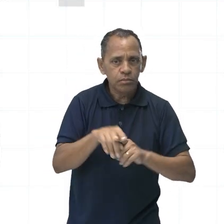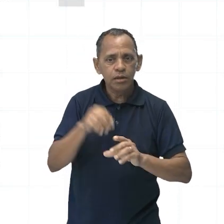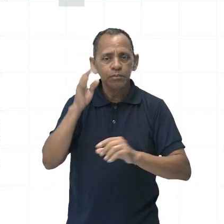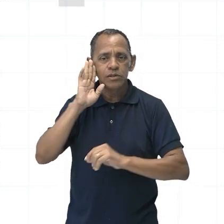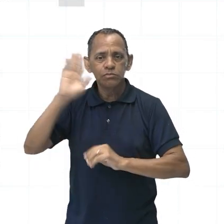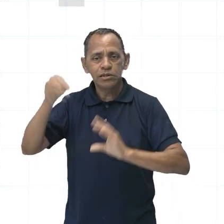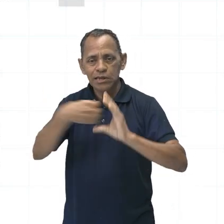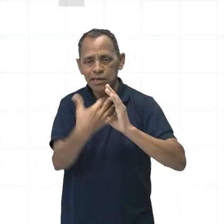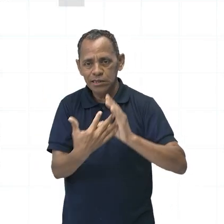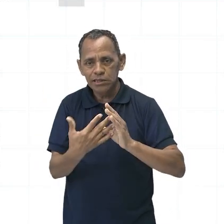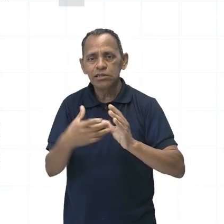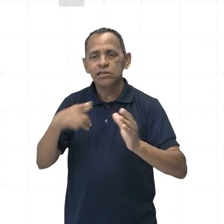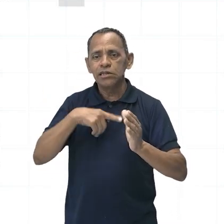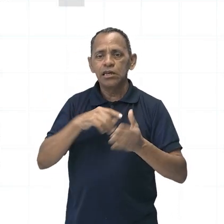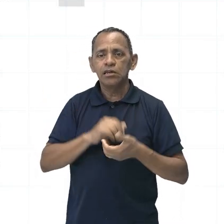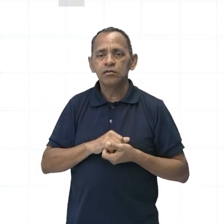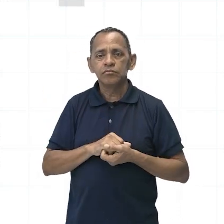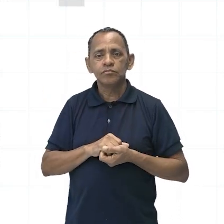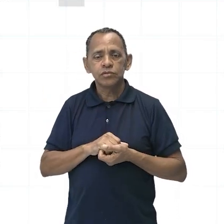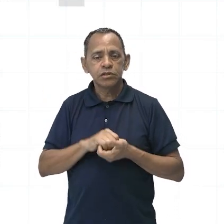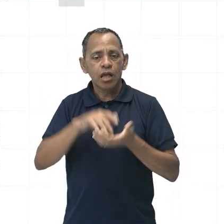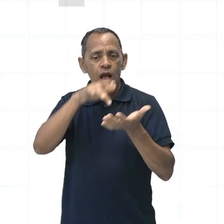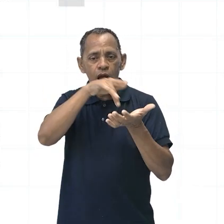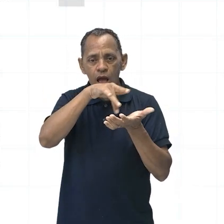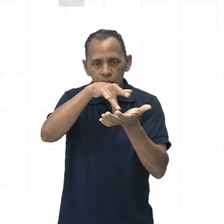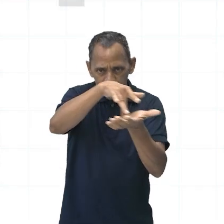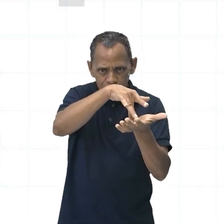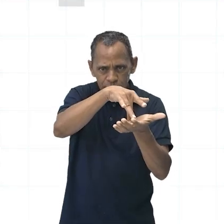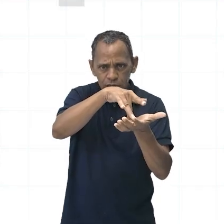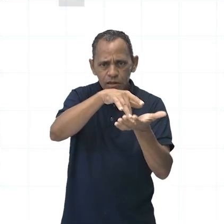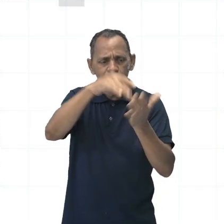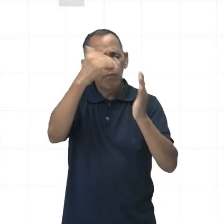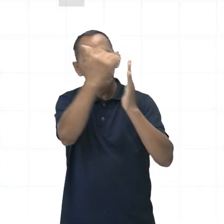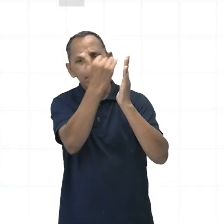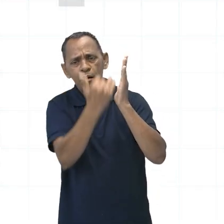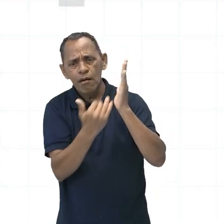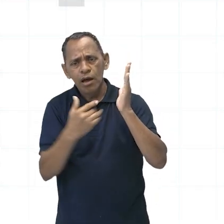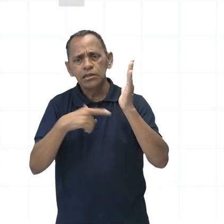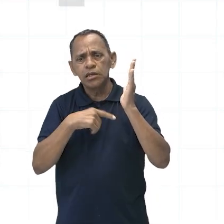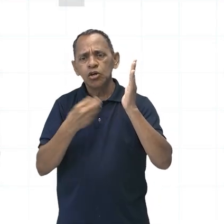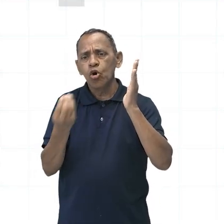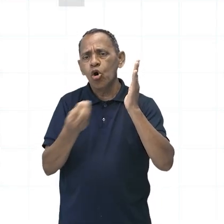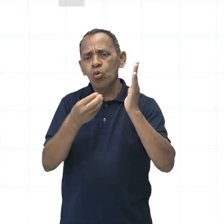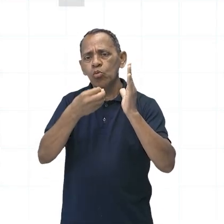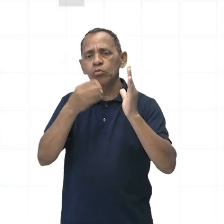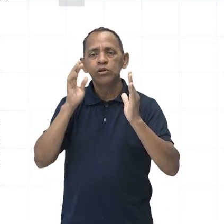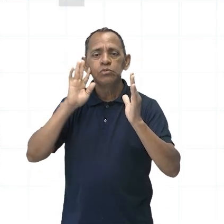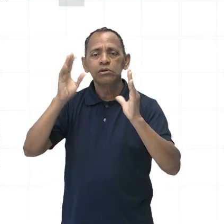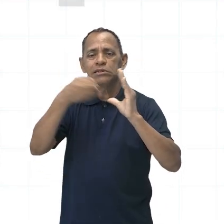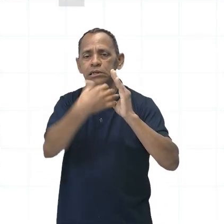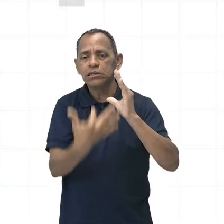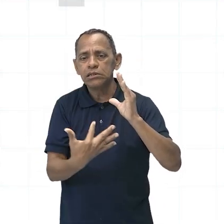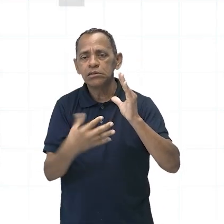características incluem... Quais são as principais características que inclui no balé